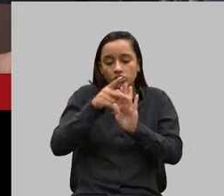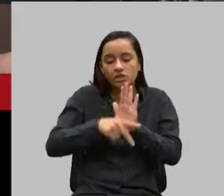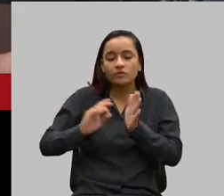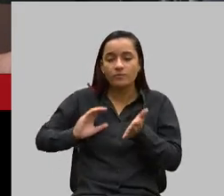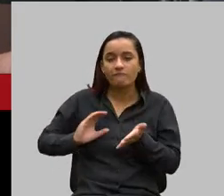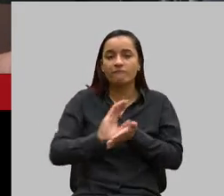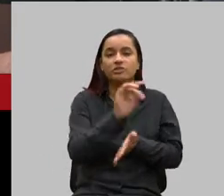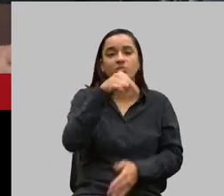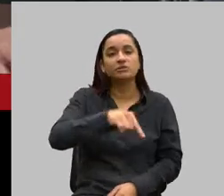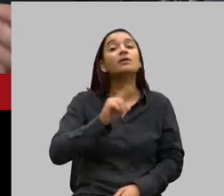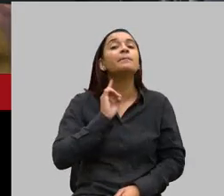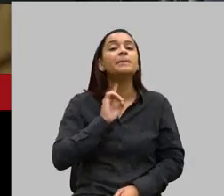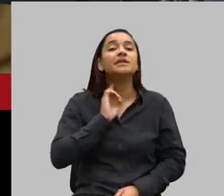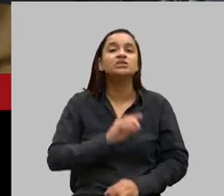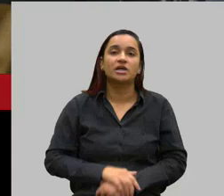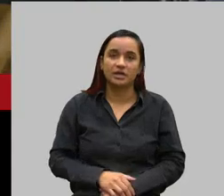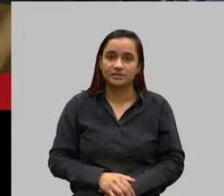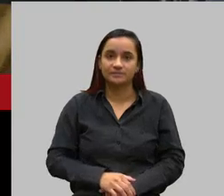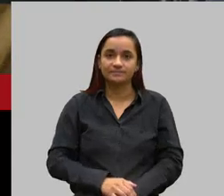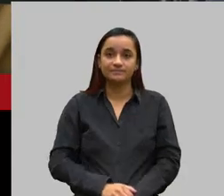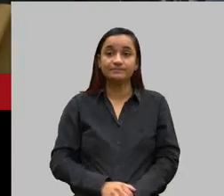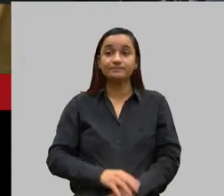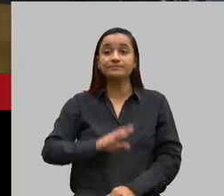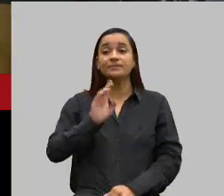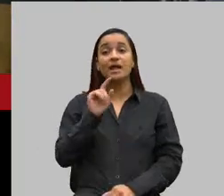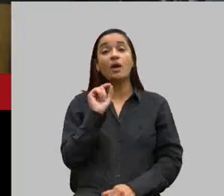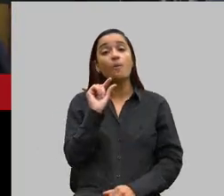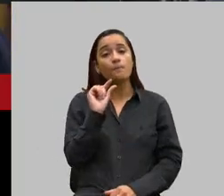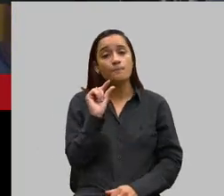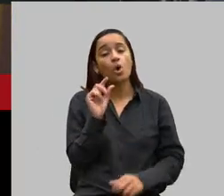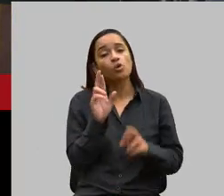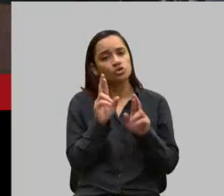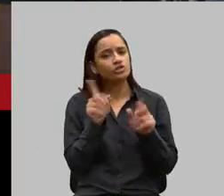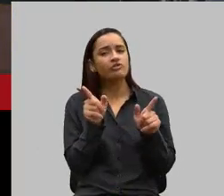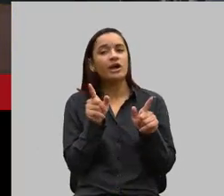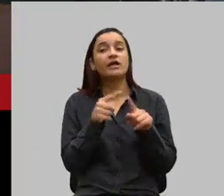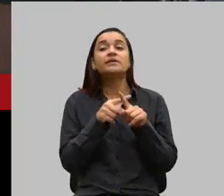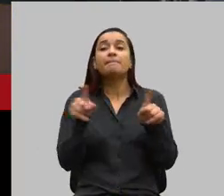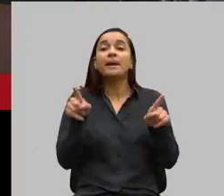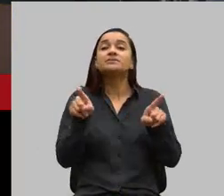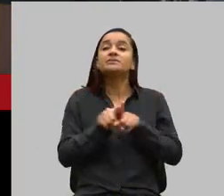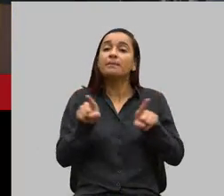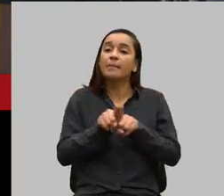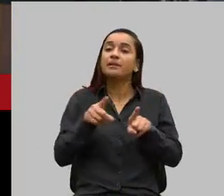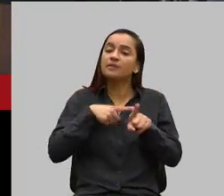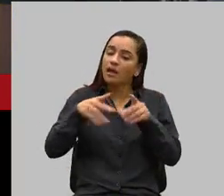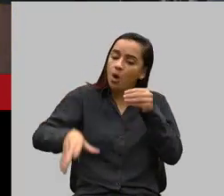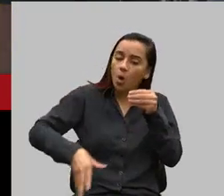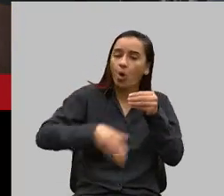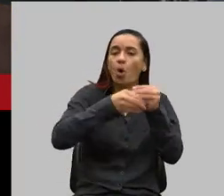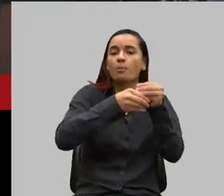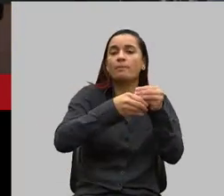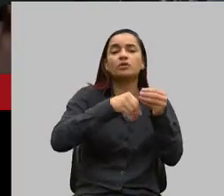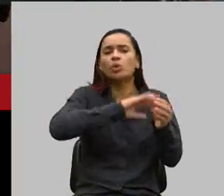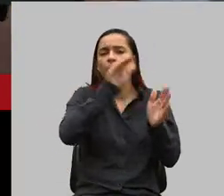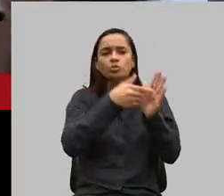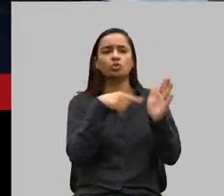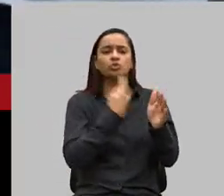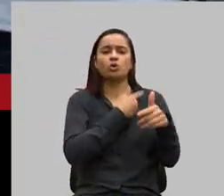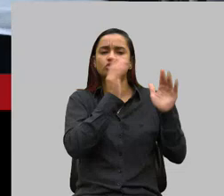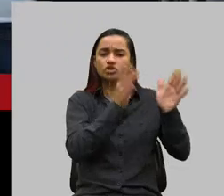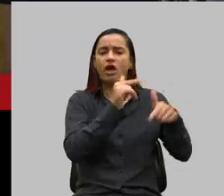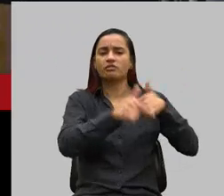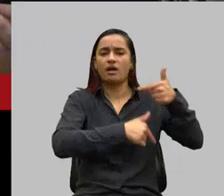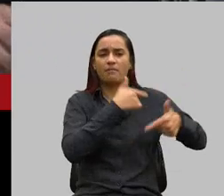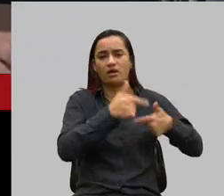Gerais que é uma toada um pouco diferente mas que complementa o que a gente tem feito o que nós já fizemos até hoje tem